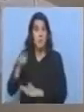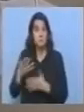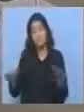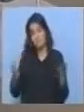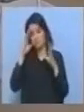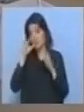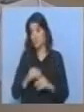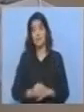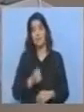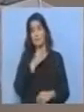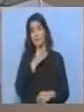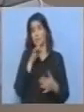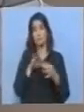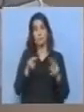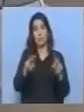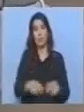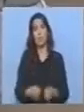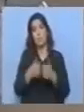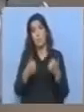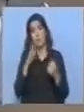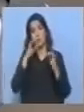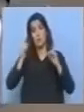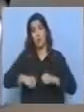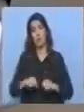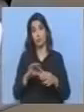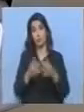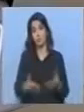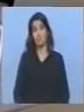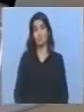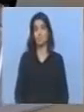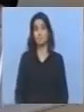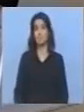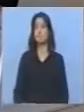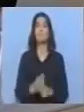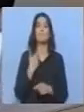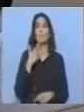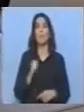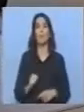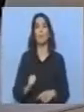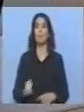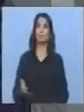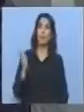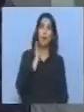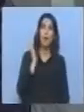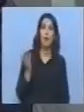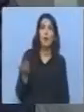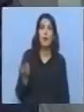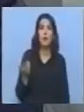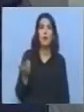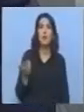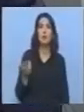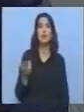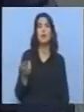tomar decisões sobre esse assunto e era bom que houvesse um acordo de regime sobre isto, porque não podemos estar sujeitos a